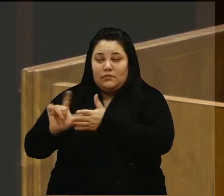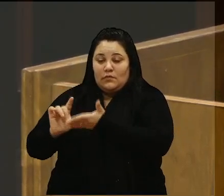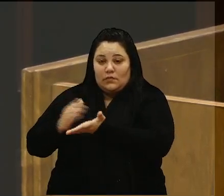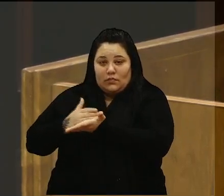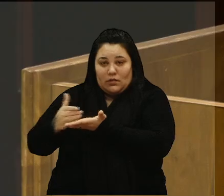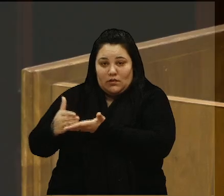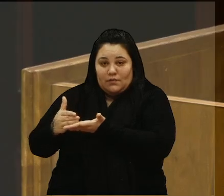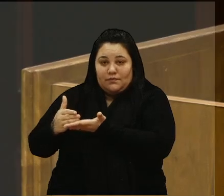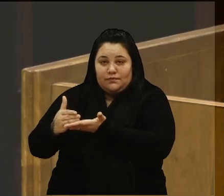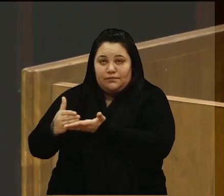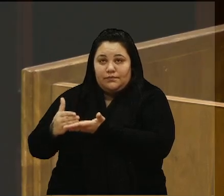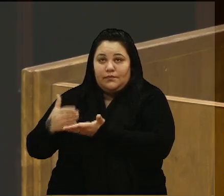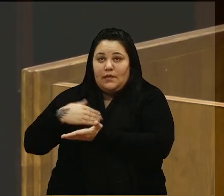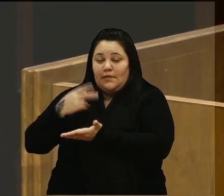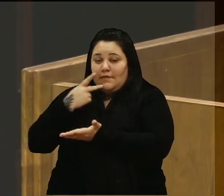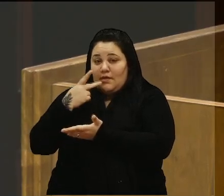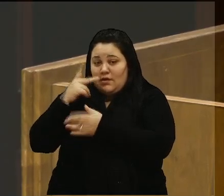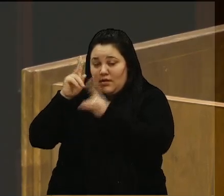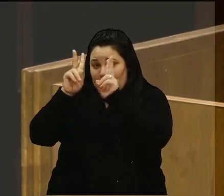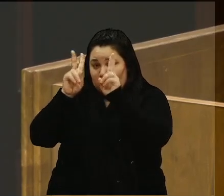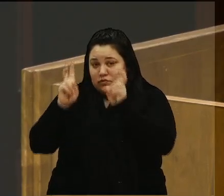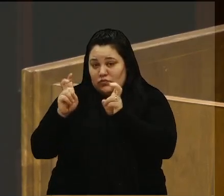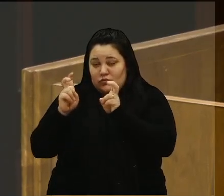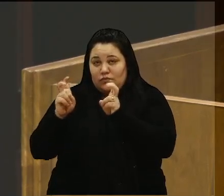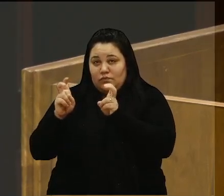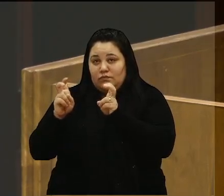começar a minha pauta, que é uma pauta